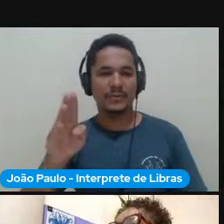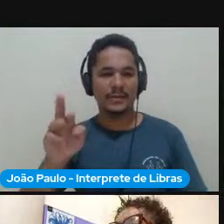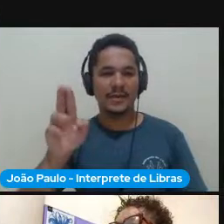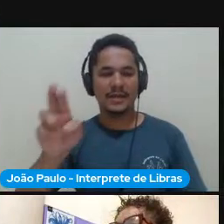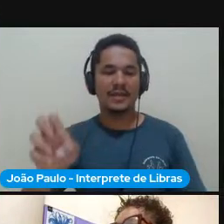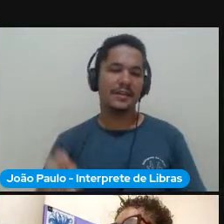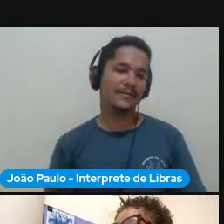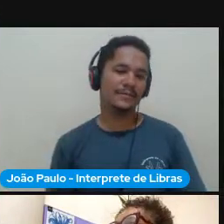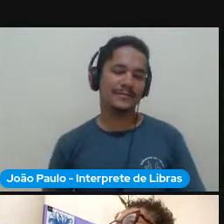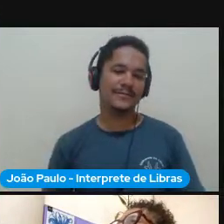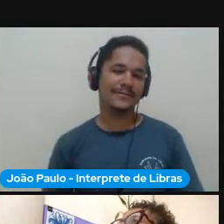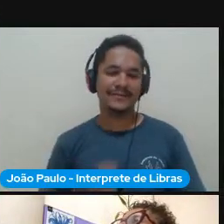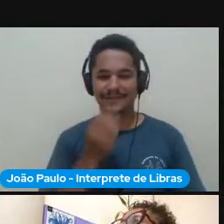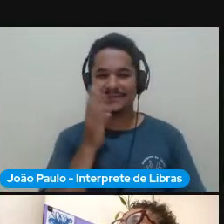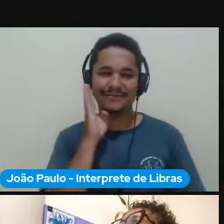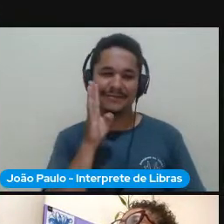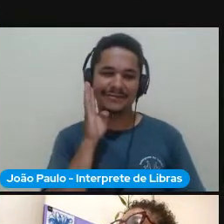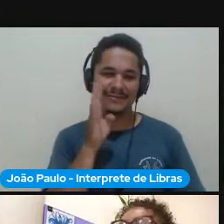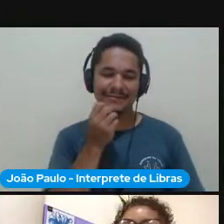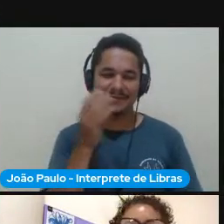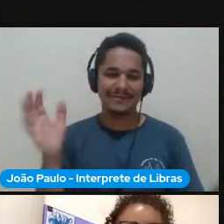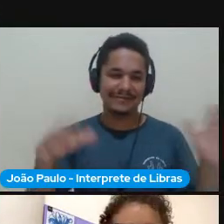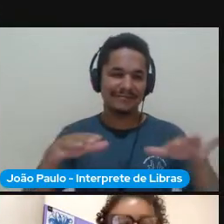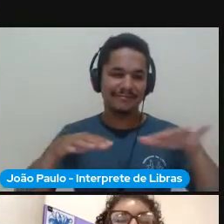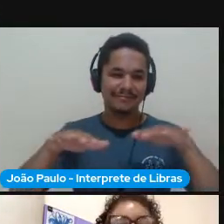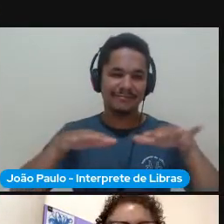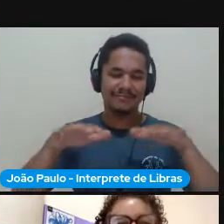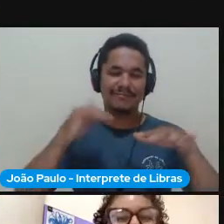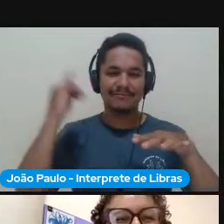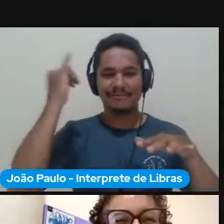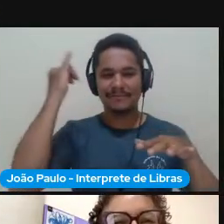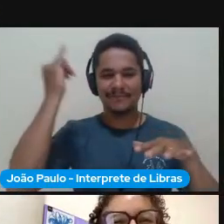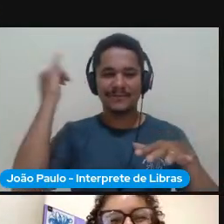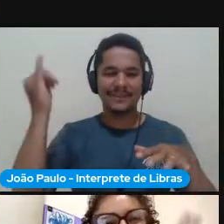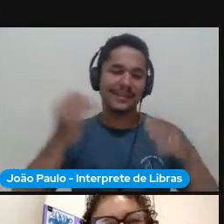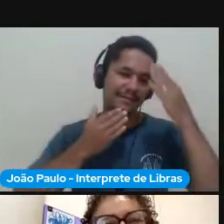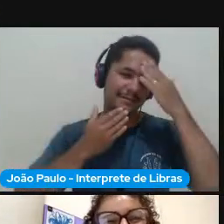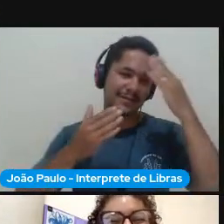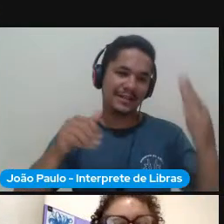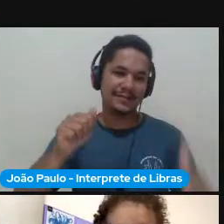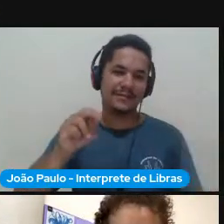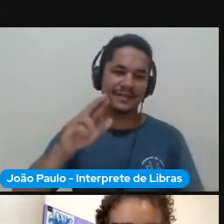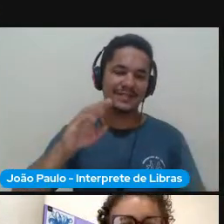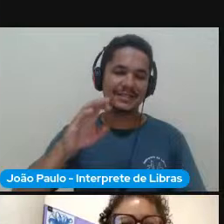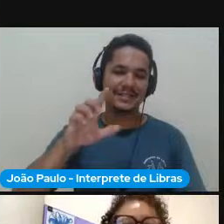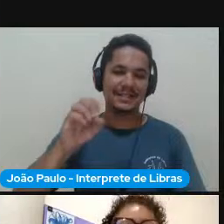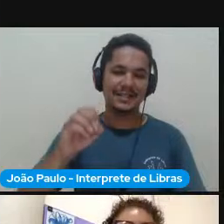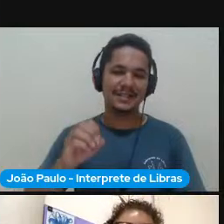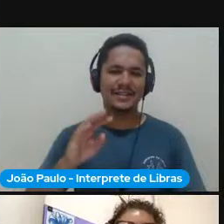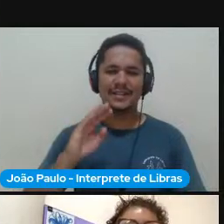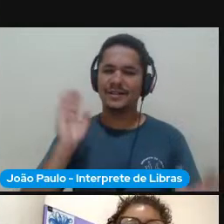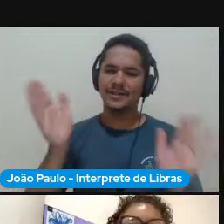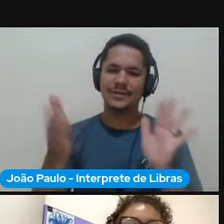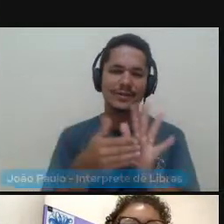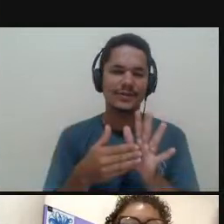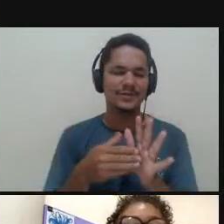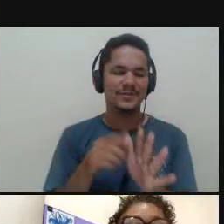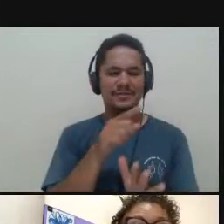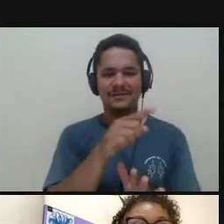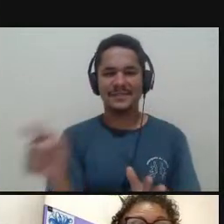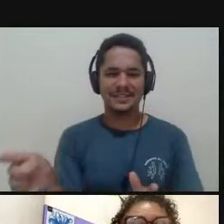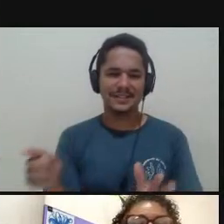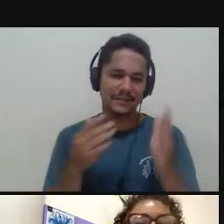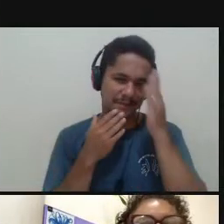que bacana, que movimento legal na cidade. Obrigada, Marcele, a todo mundo, obrigada a presença aí,